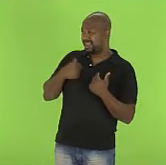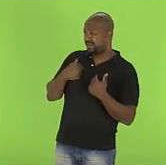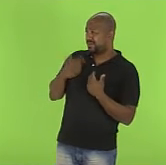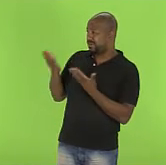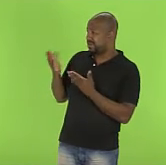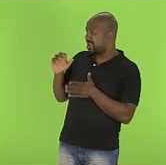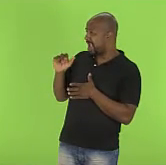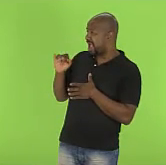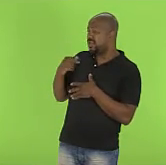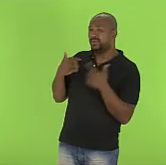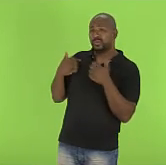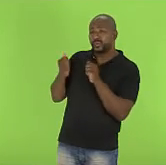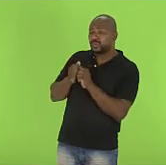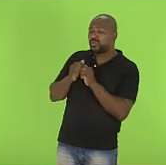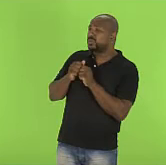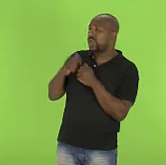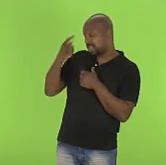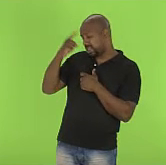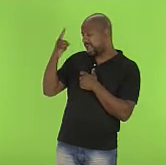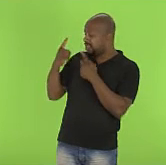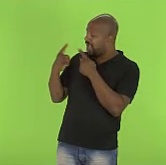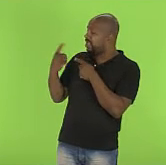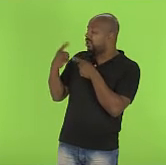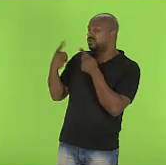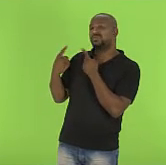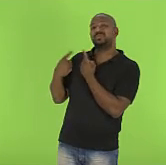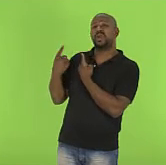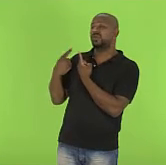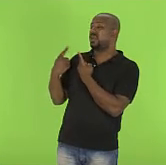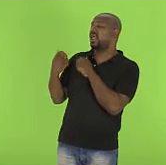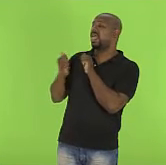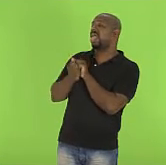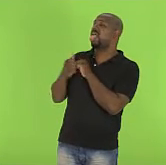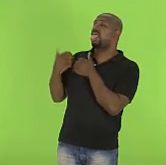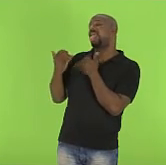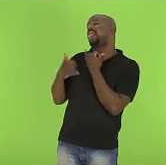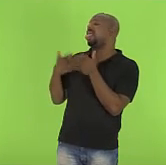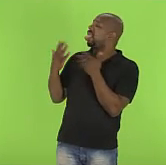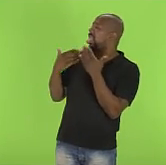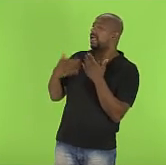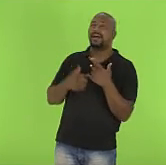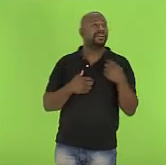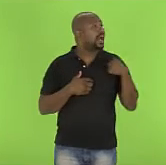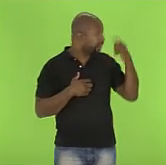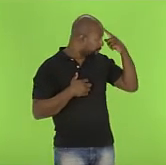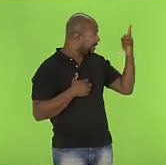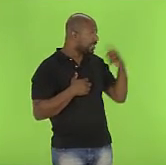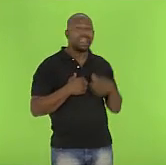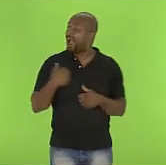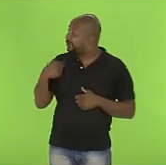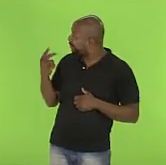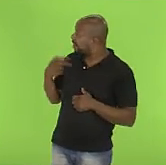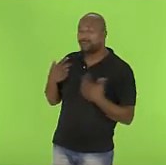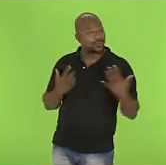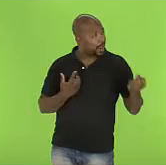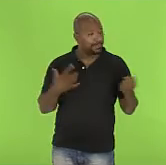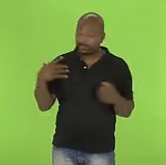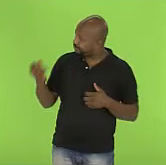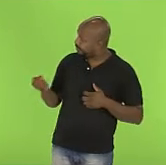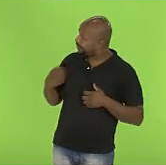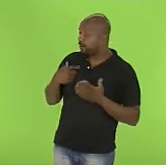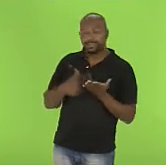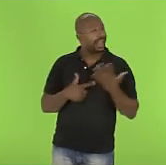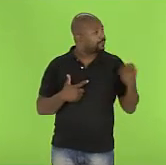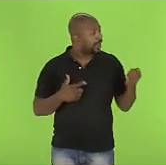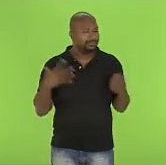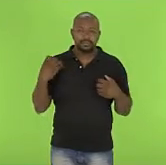eu e Caio trabalhando junto, ter essa ideia e ficar nós dois juntos brincando com essa ideia. Pô, tem uma ideia. Eu também. Vamos fazer?